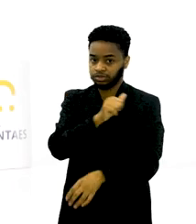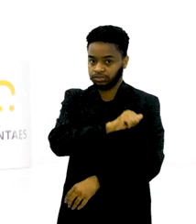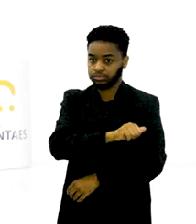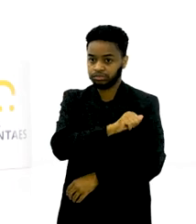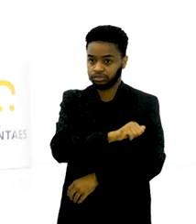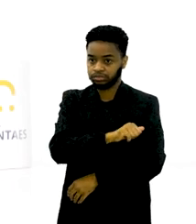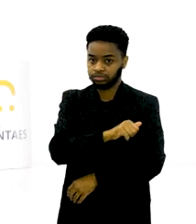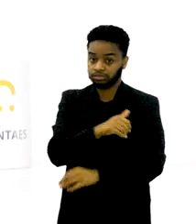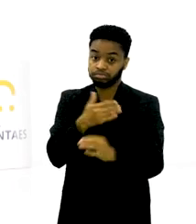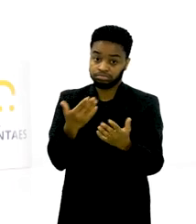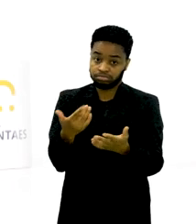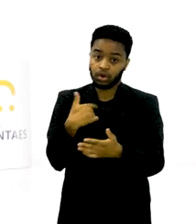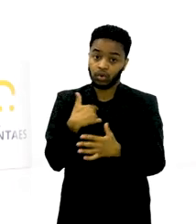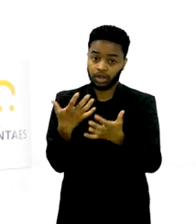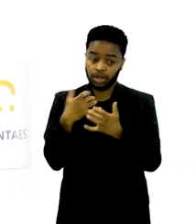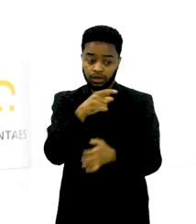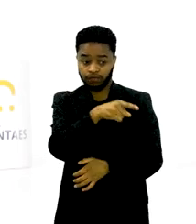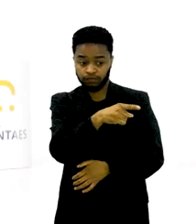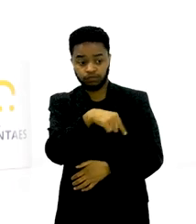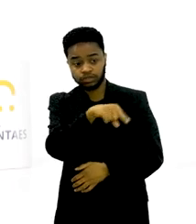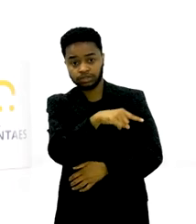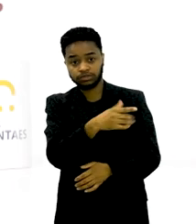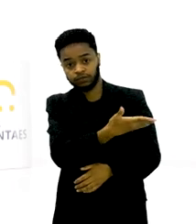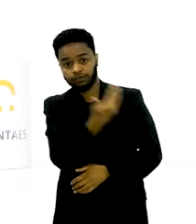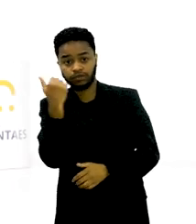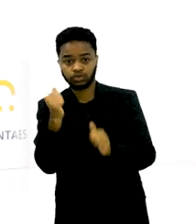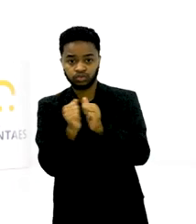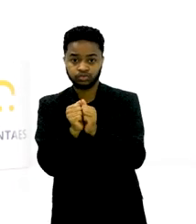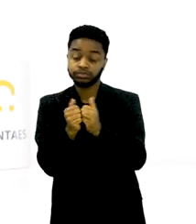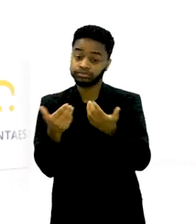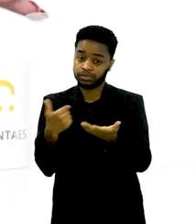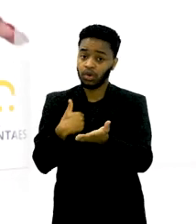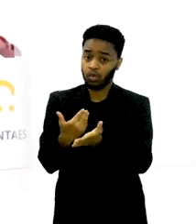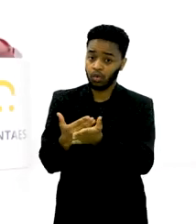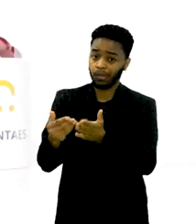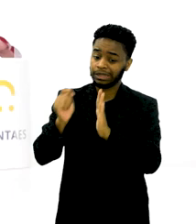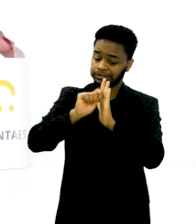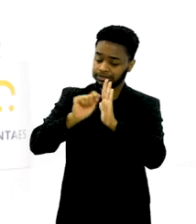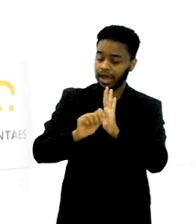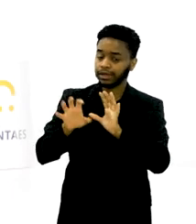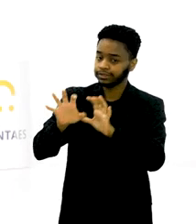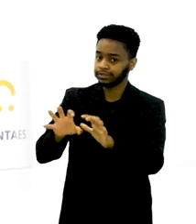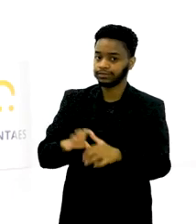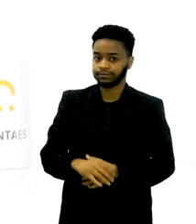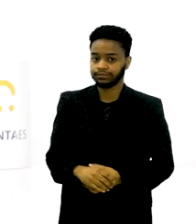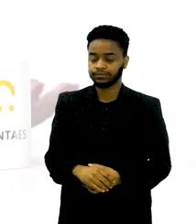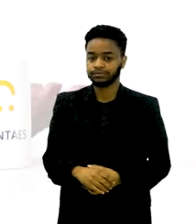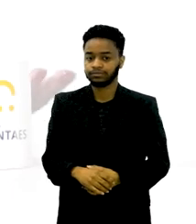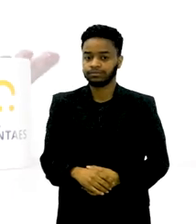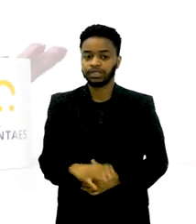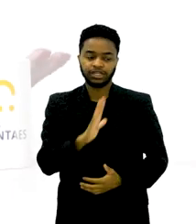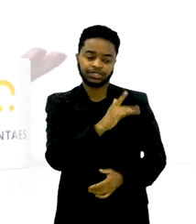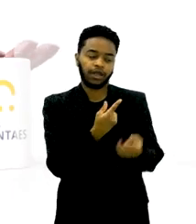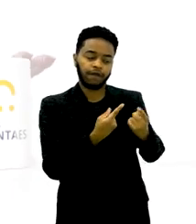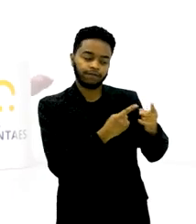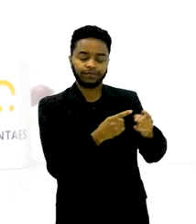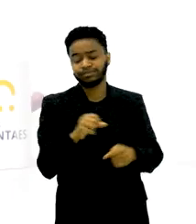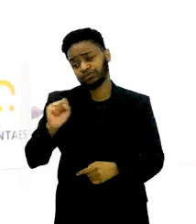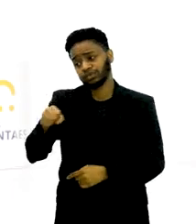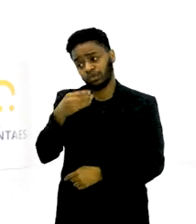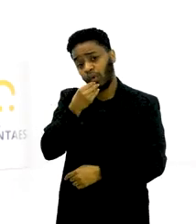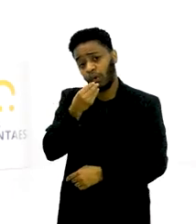cidade queria que você viesse comigo nessa e começo Já assim dar D alguma cutucada no in Claro porque